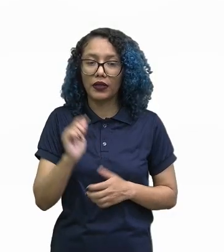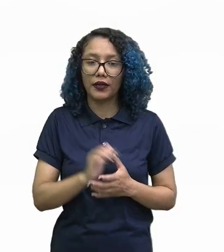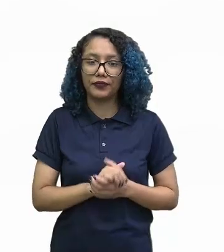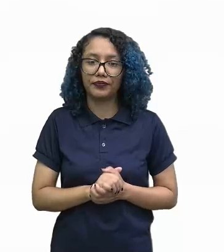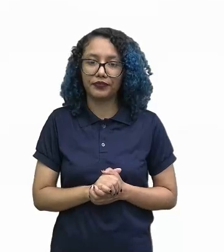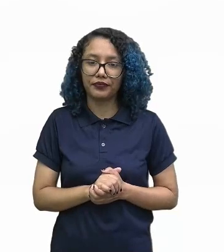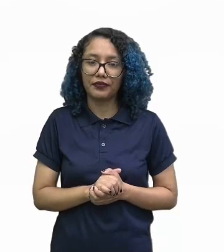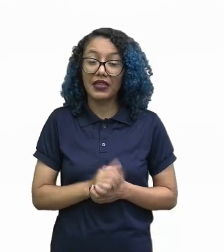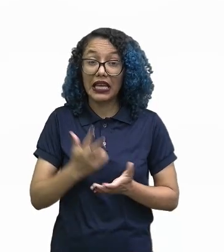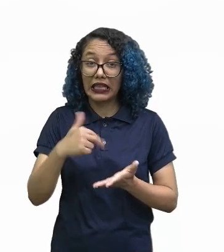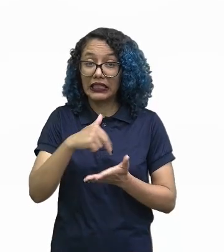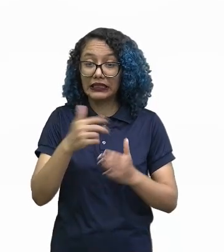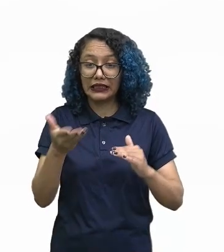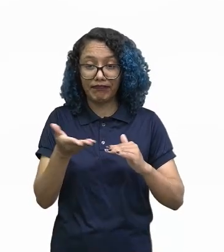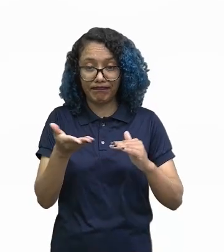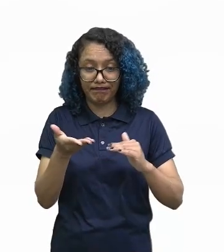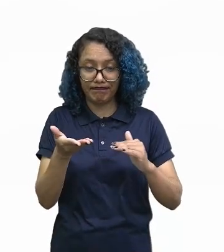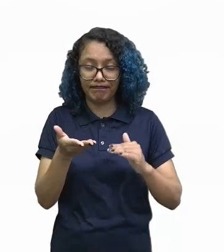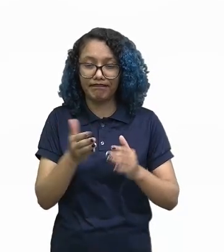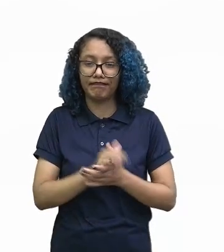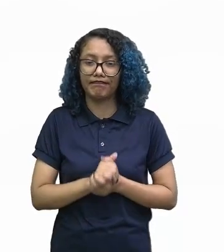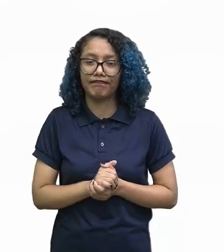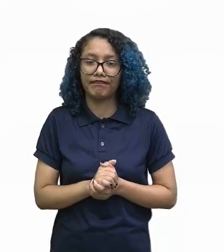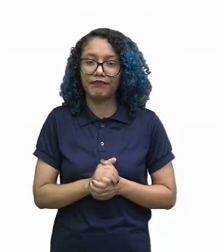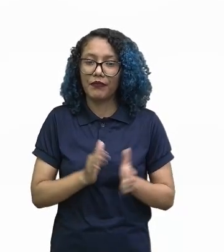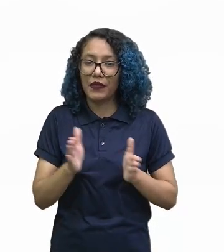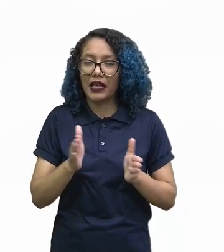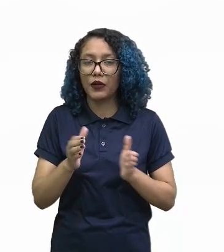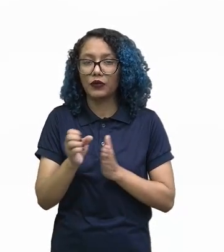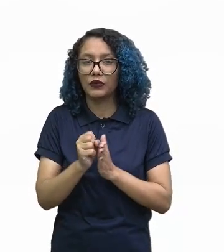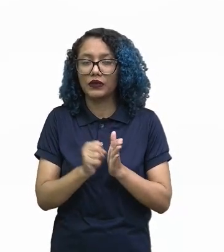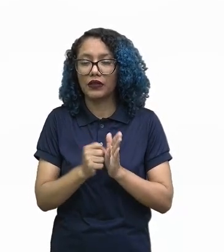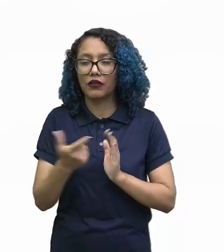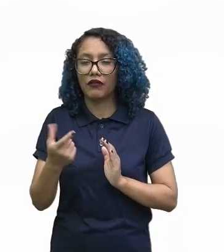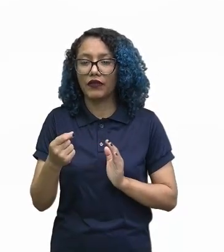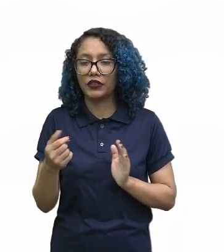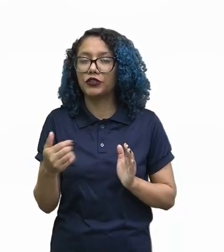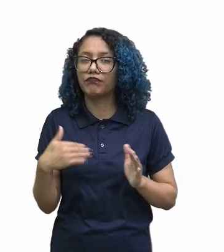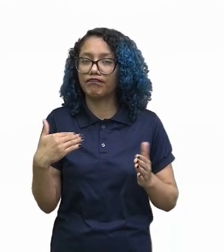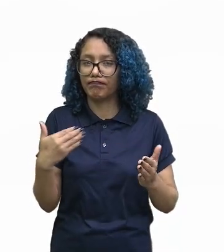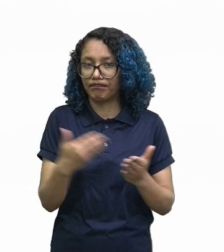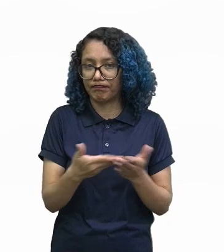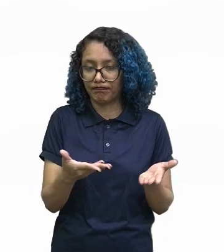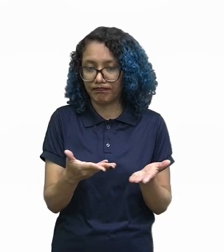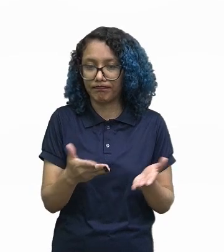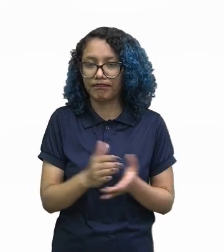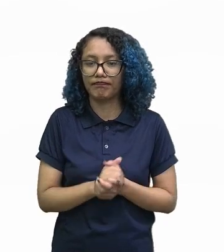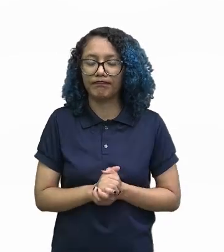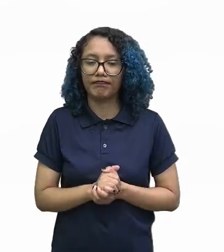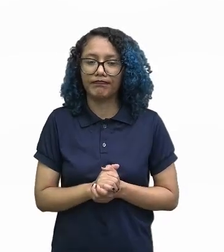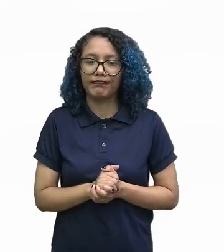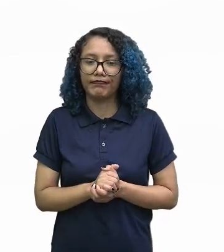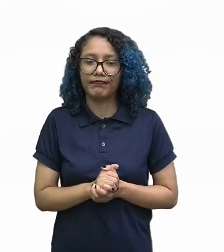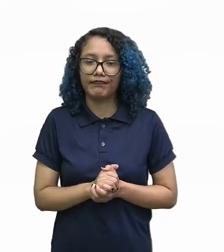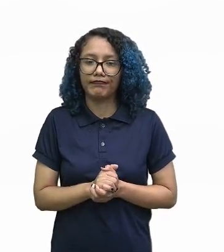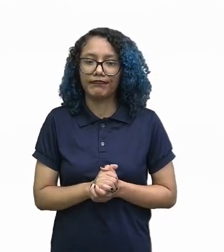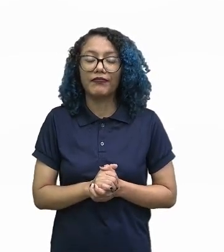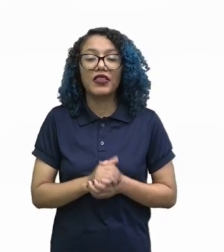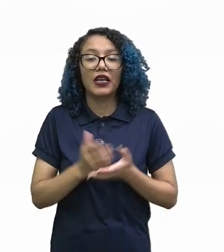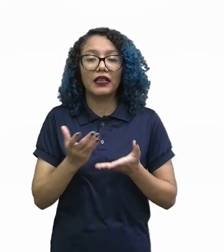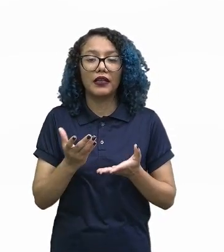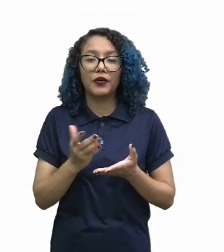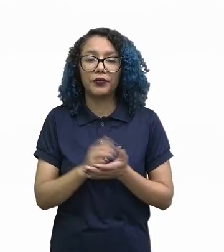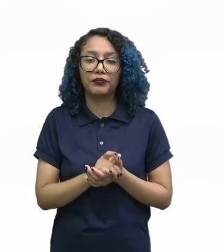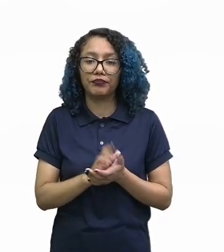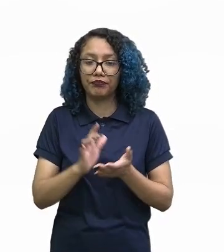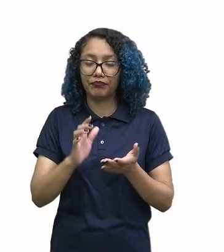dança contemporânea, que iniciou no século XX e até os dias atuais, ou seja, o século XXI. Ela é